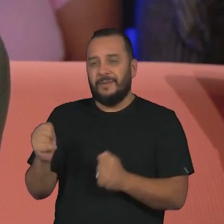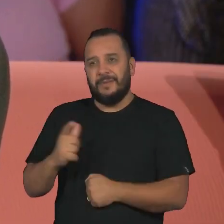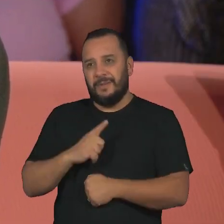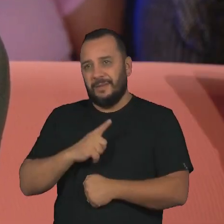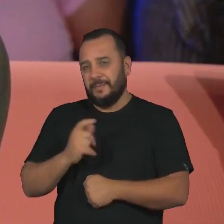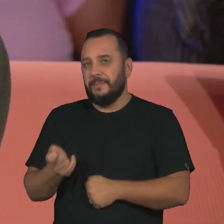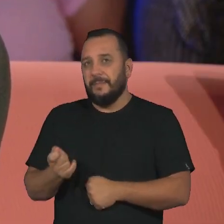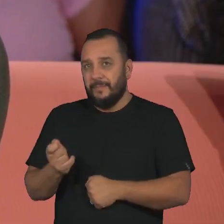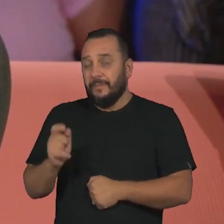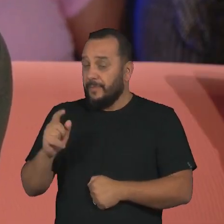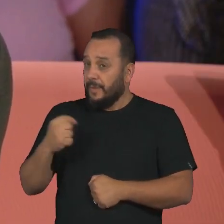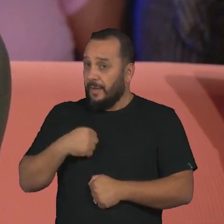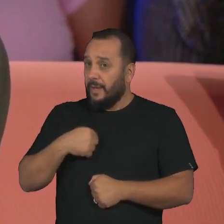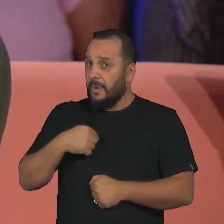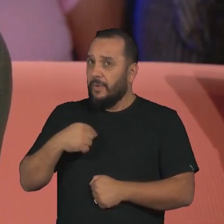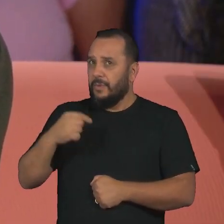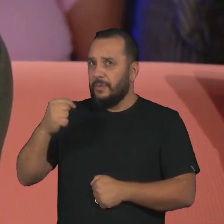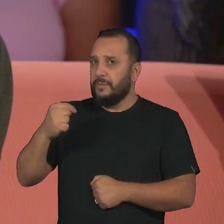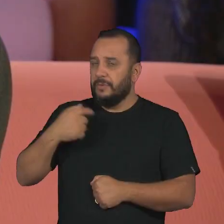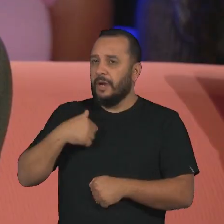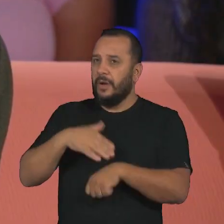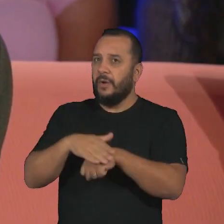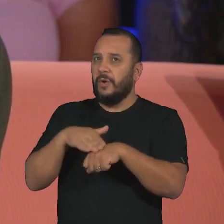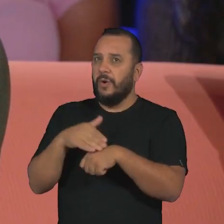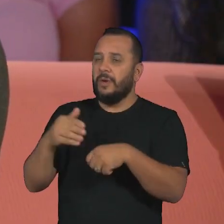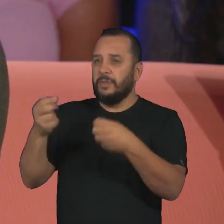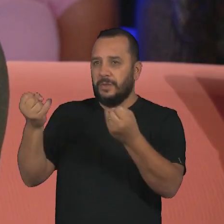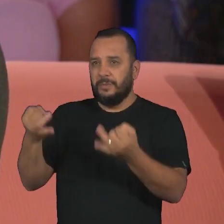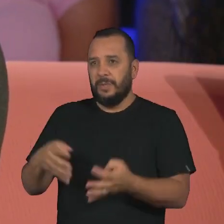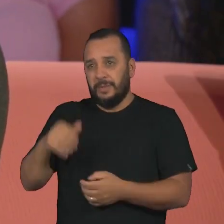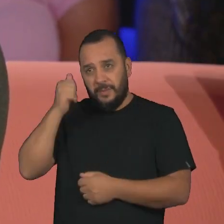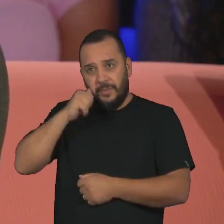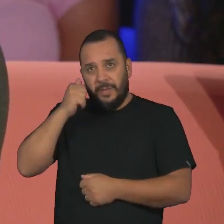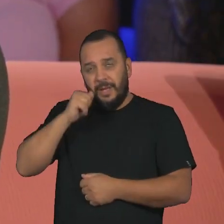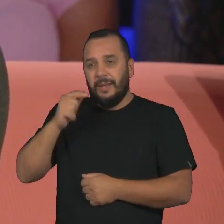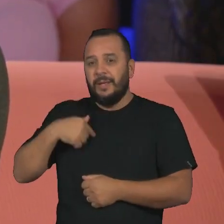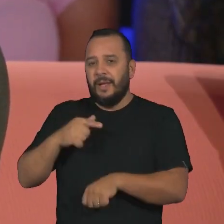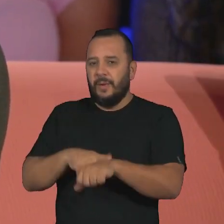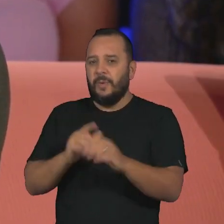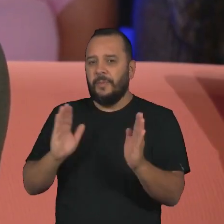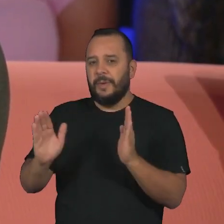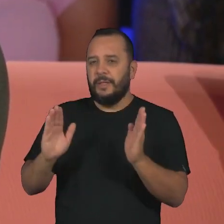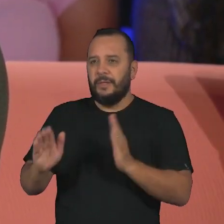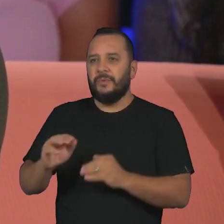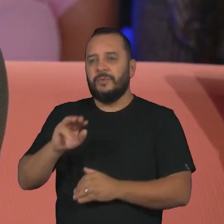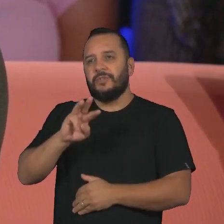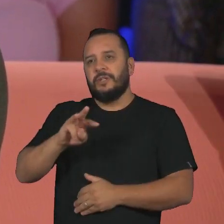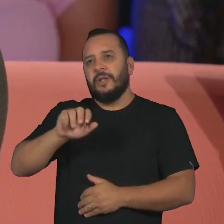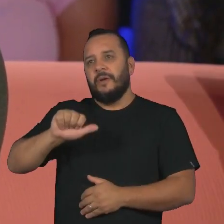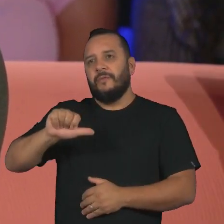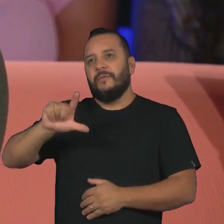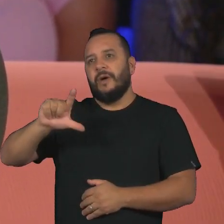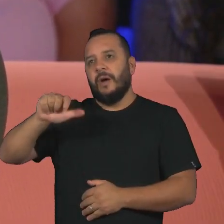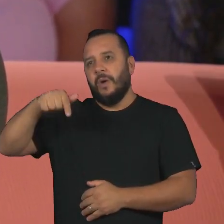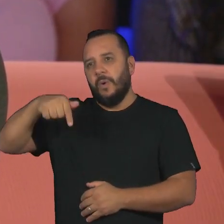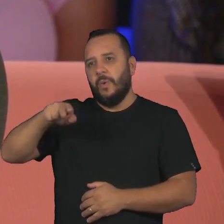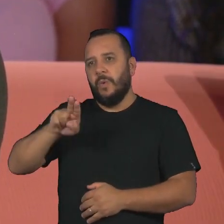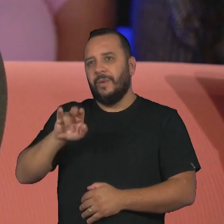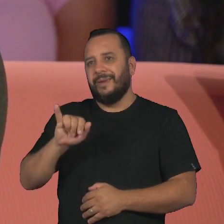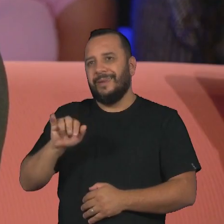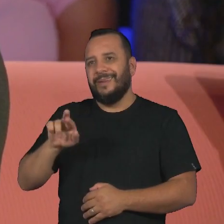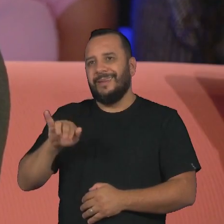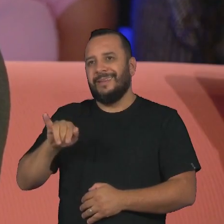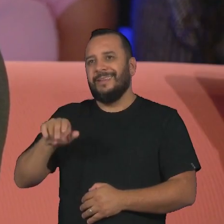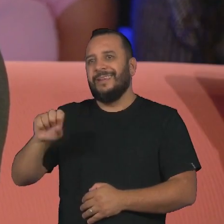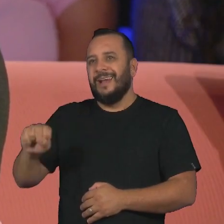um raciocínio que eu venho falando com muitas mulheres, que é o tempo das valquírias. A gente está voltando a esse tempo onde as mulheres estão